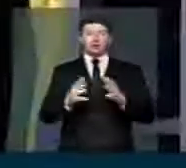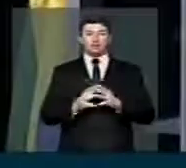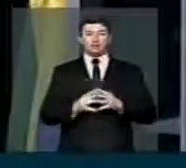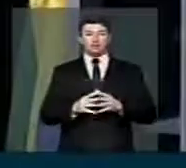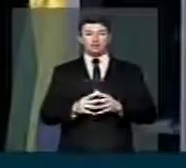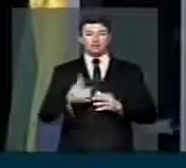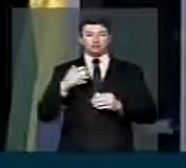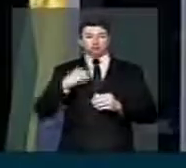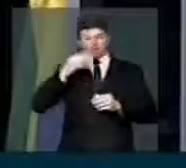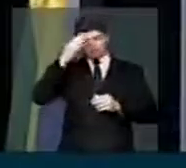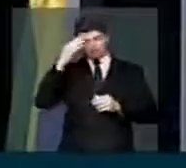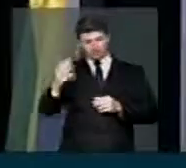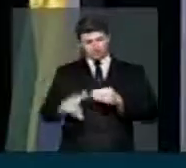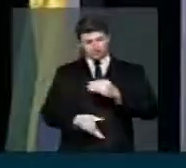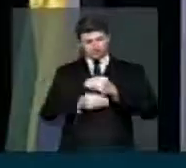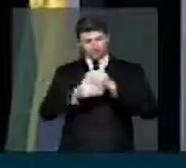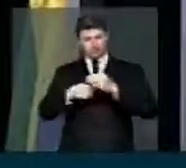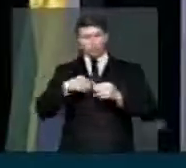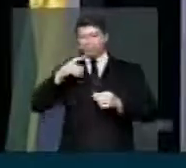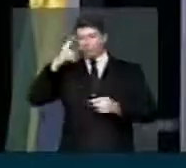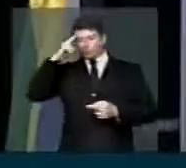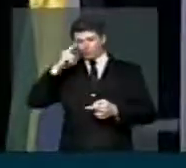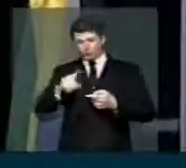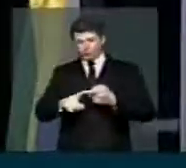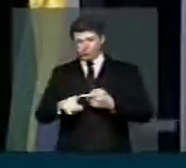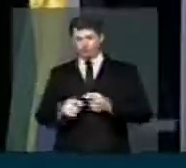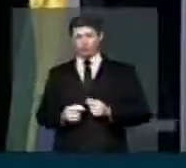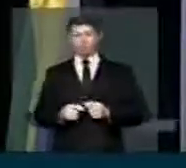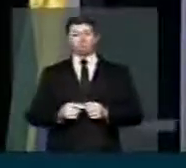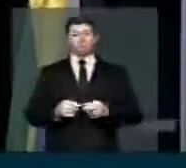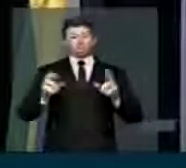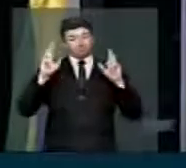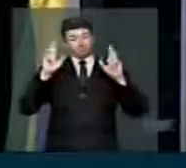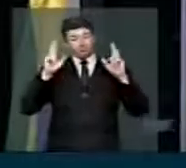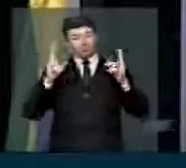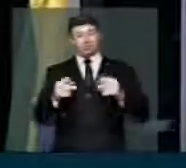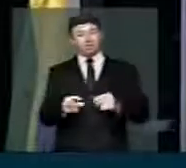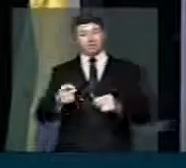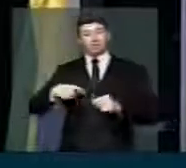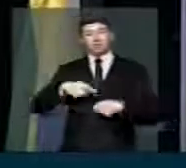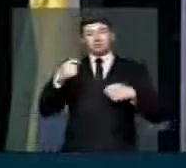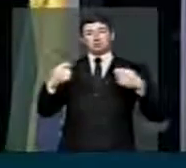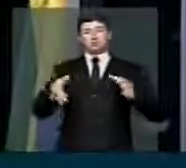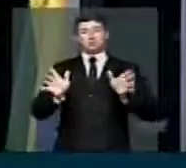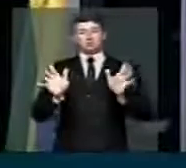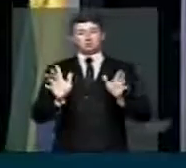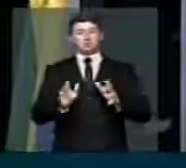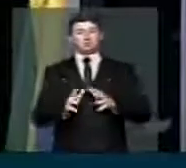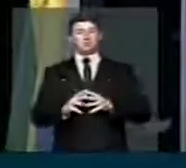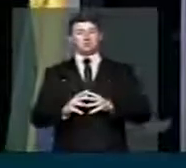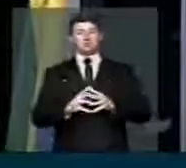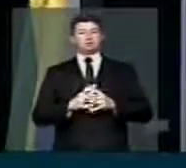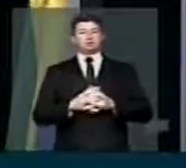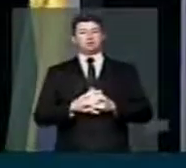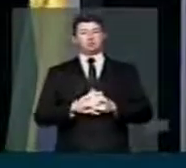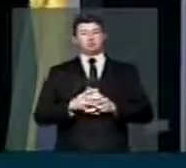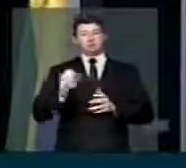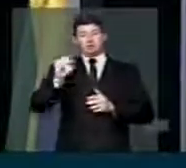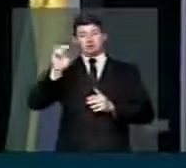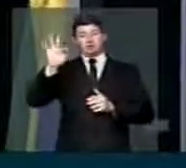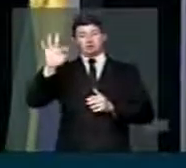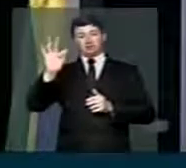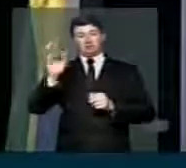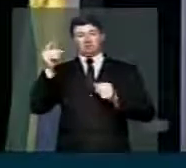agradeço a parte de Vossa Excelência e concordo, e eu espero que nós não precisamos do Supremo Tribunal Federal